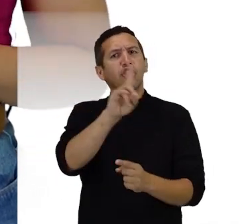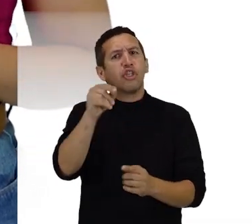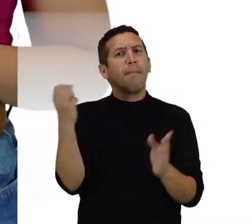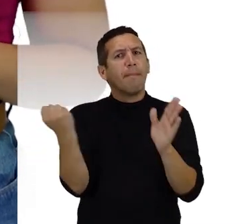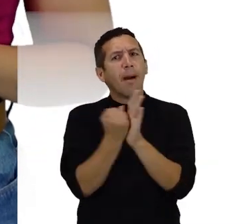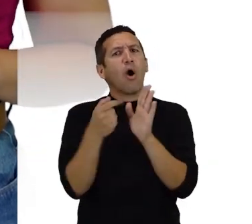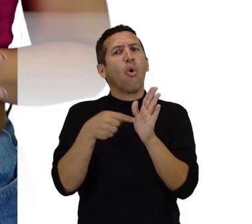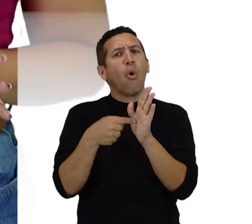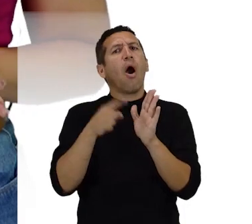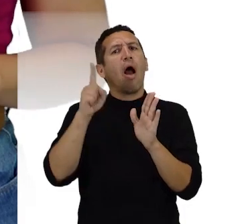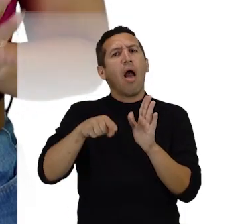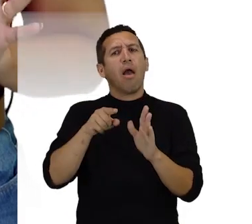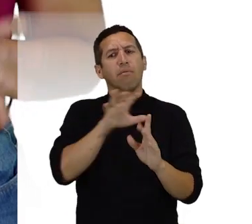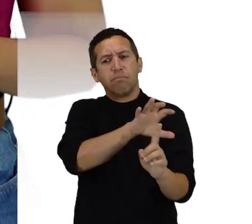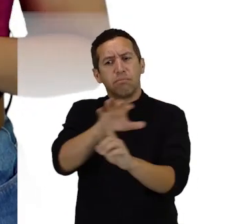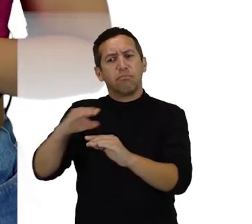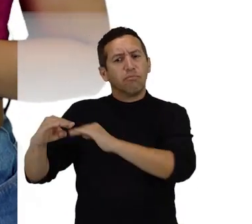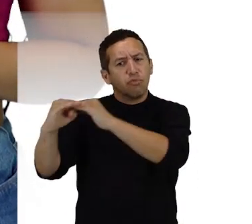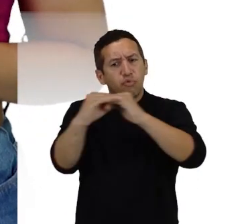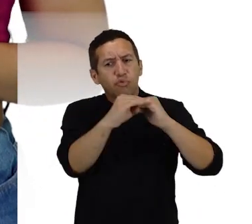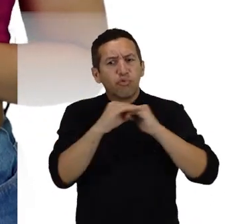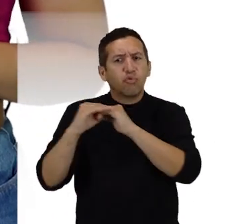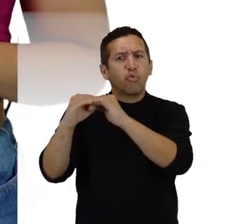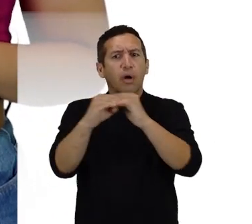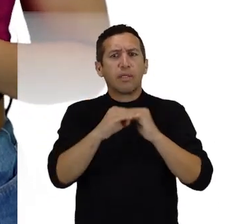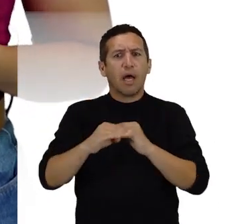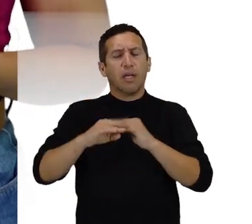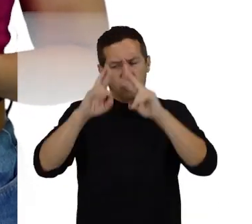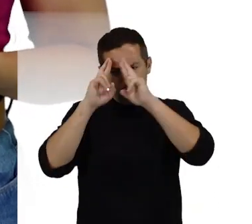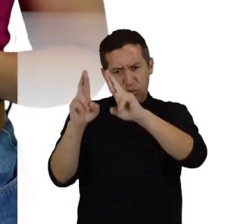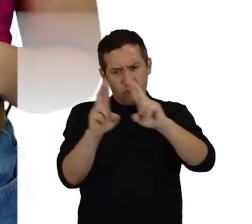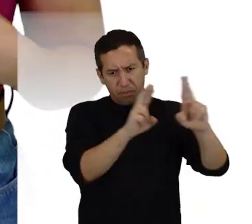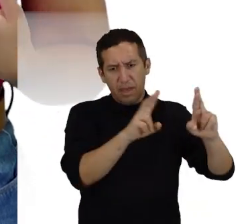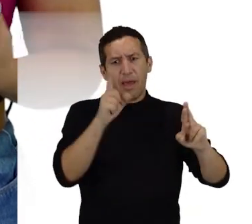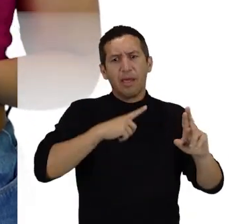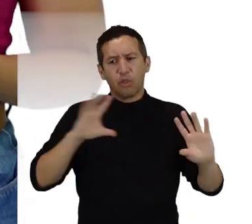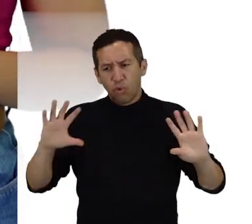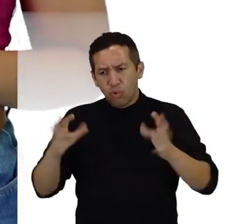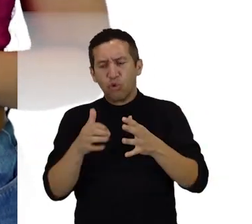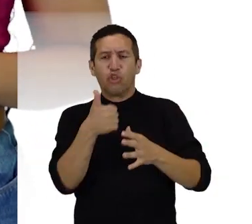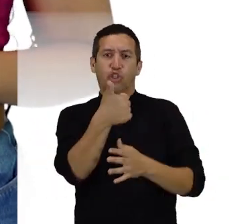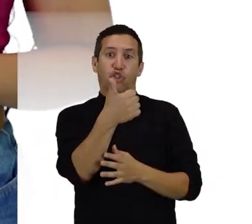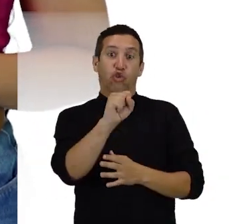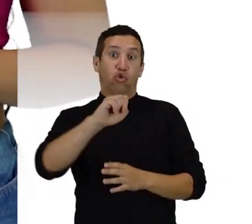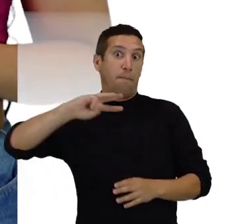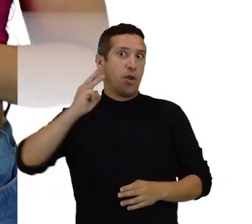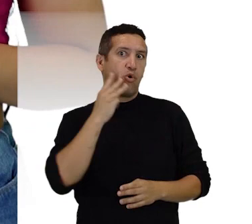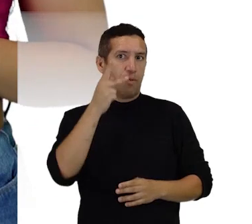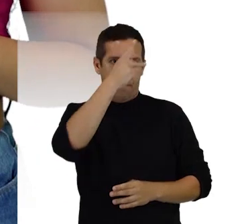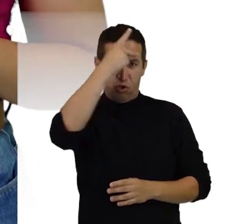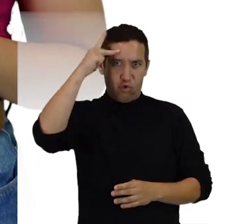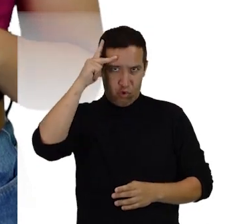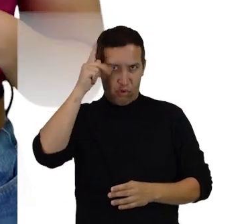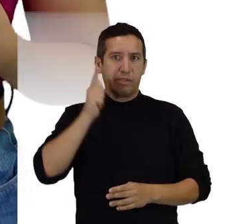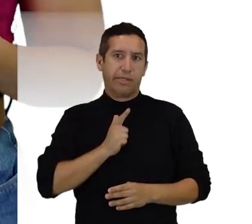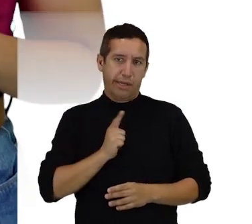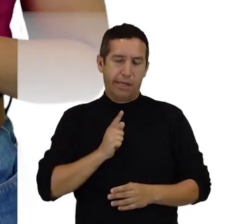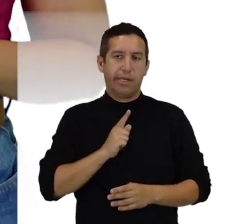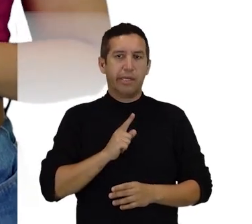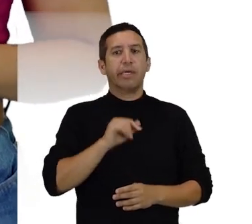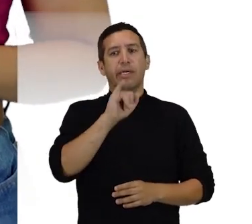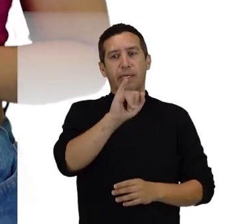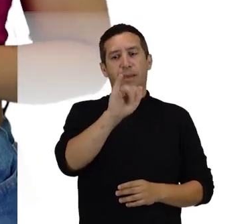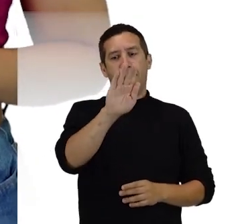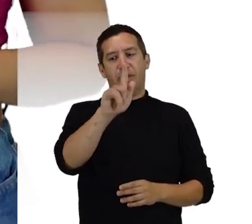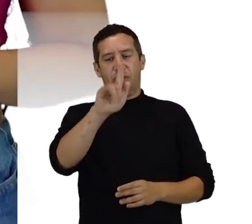a sociedade sobre a inclusão e a igualdade de direitos dessa parcela da população, que é composta por cerca de 18 milhões de brasileiros, de acordo